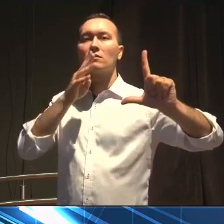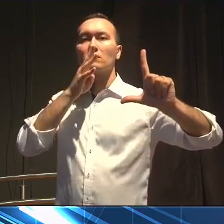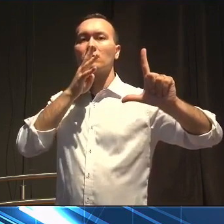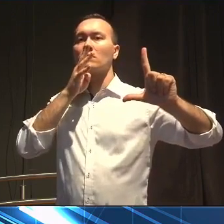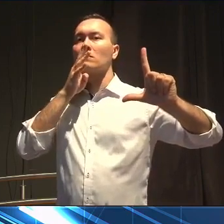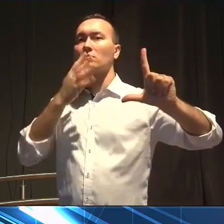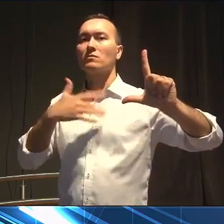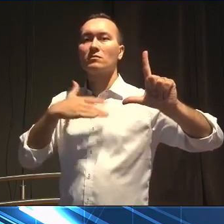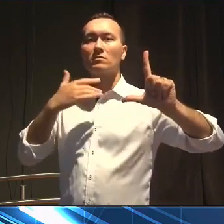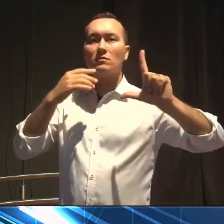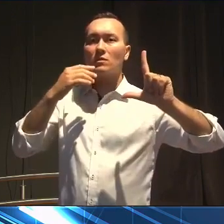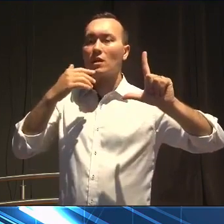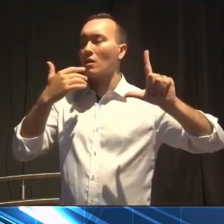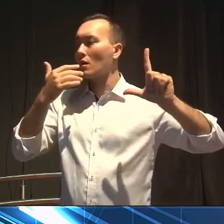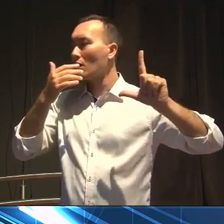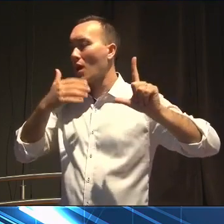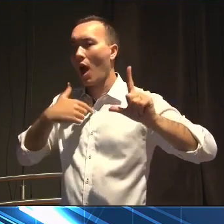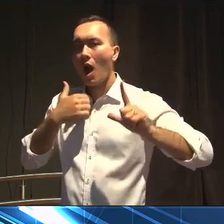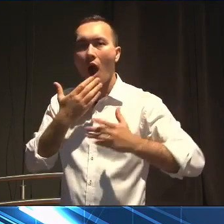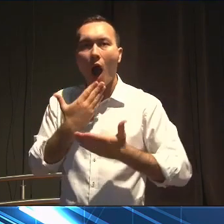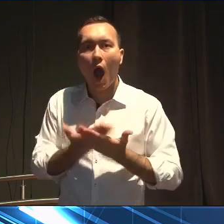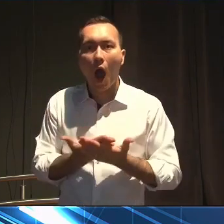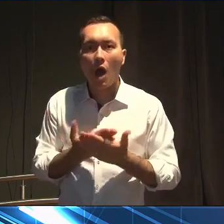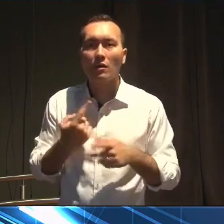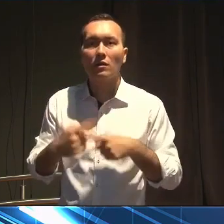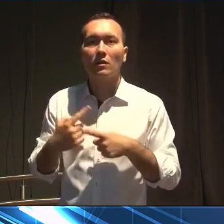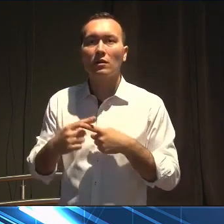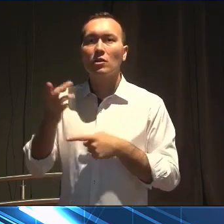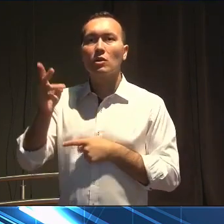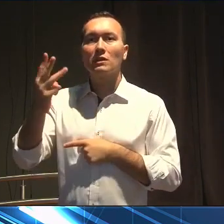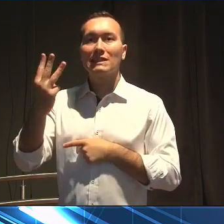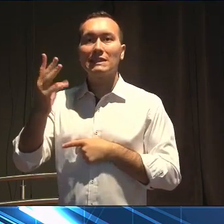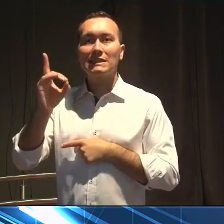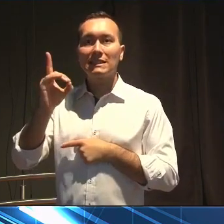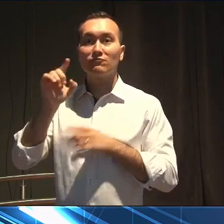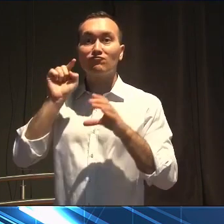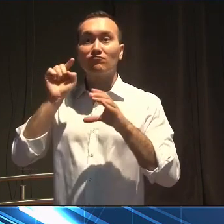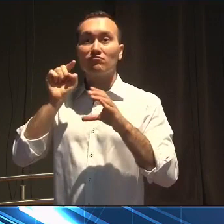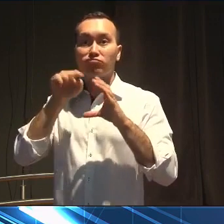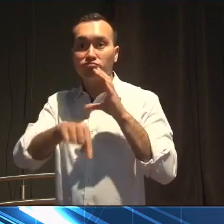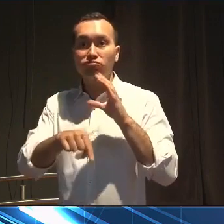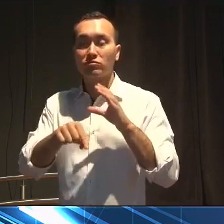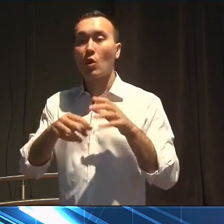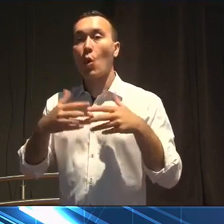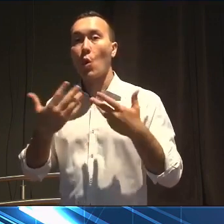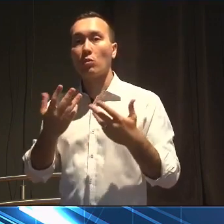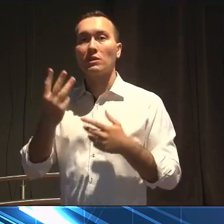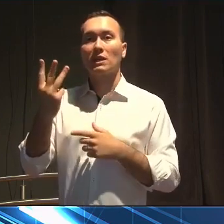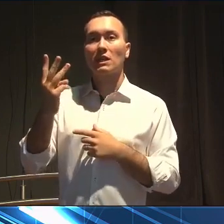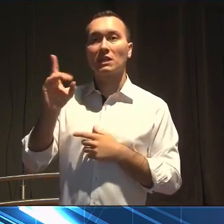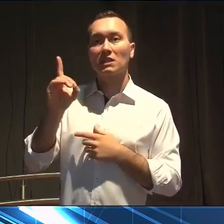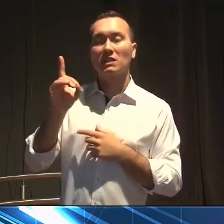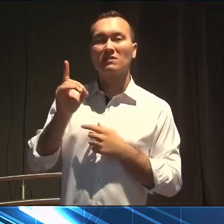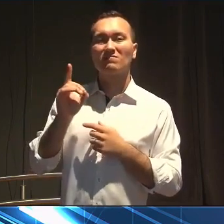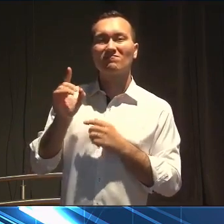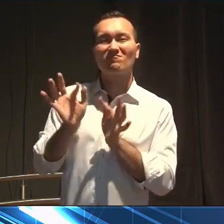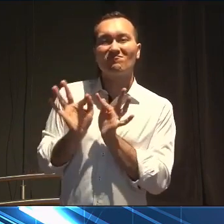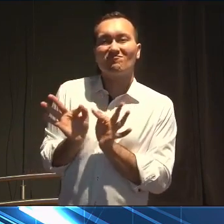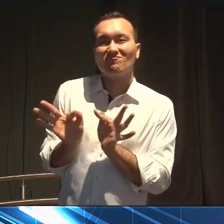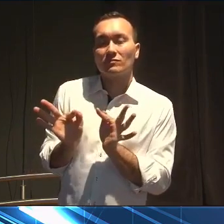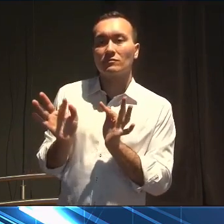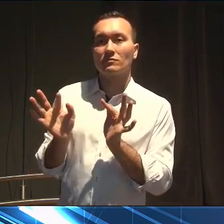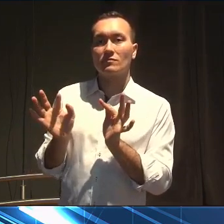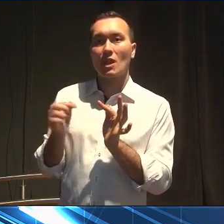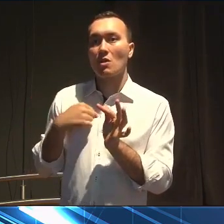consegue distinguir, o que é de fato 3D avançado e o que não é. A ideia do SD